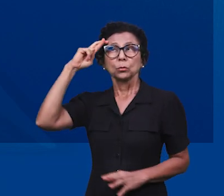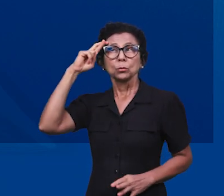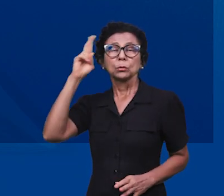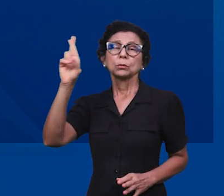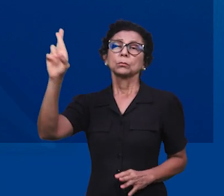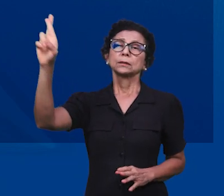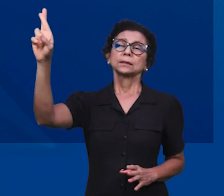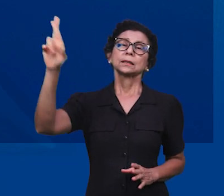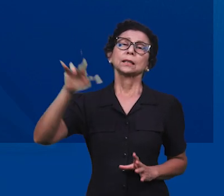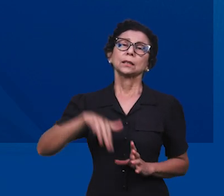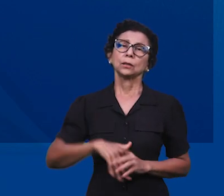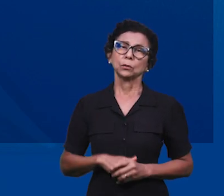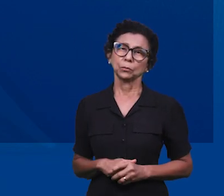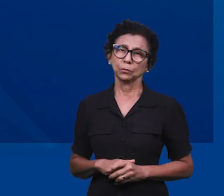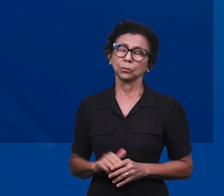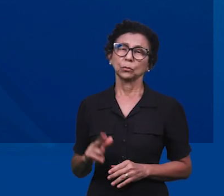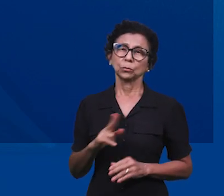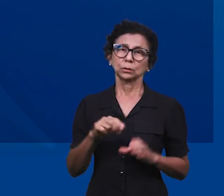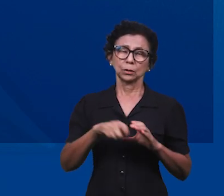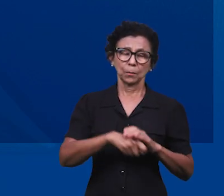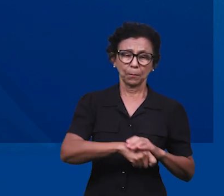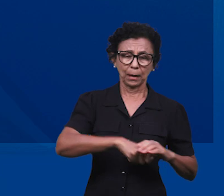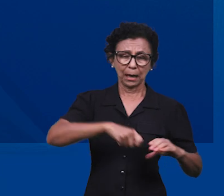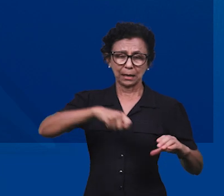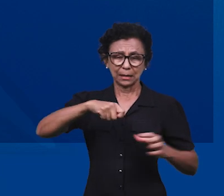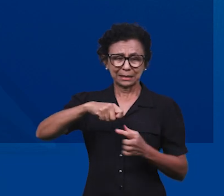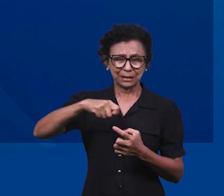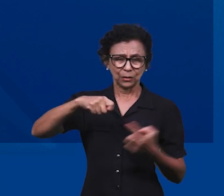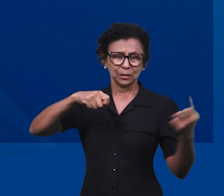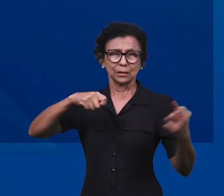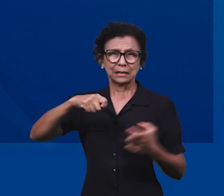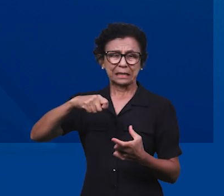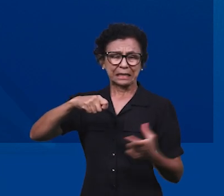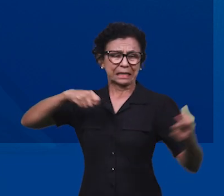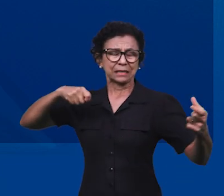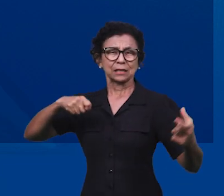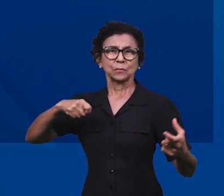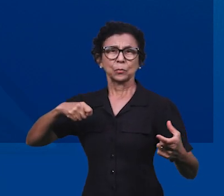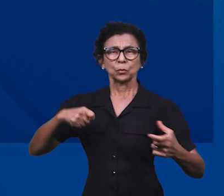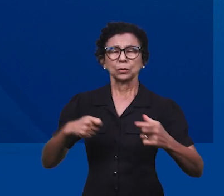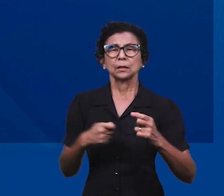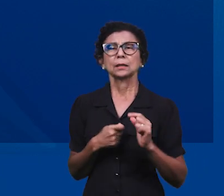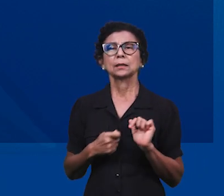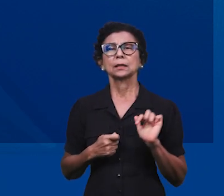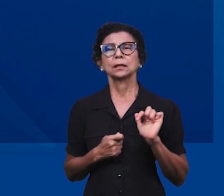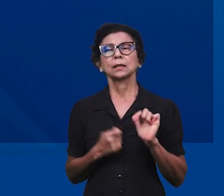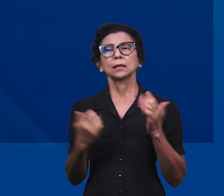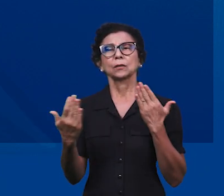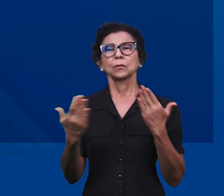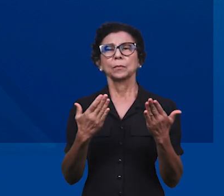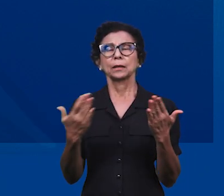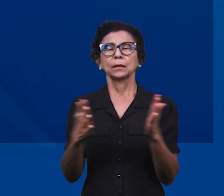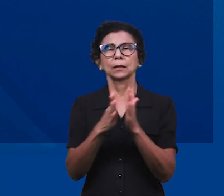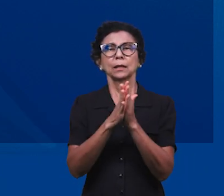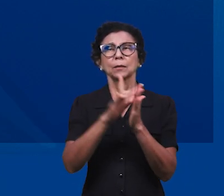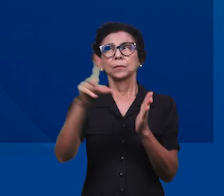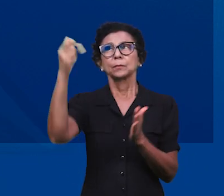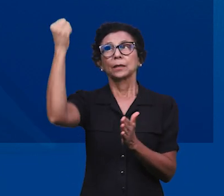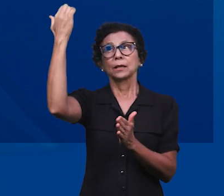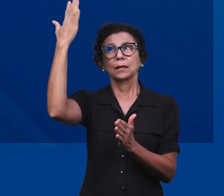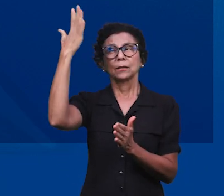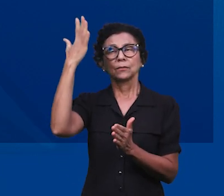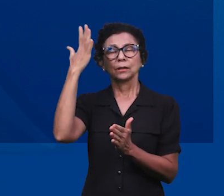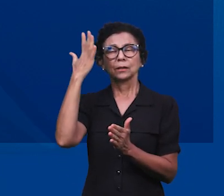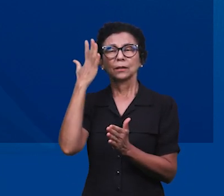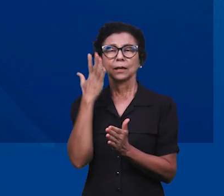usou, irmãos, a espada aguda de 2 gumes, que aponta profeticamente para a palavra revelada